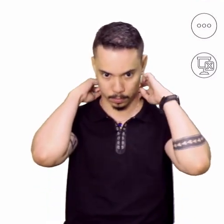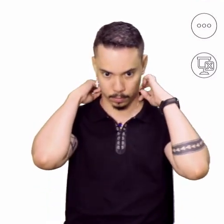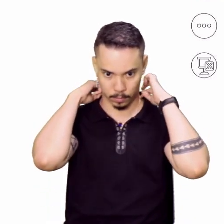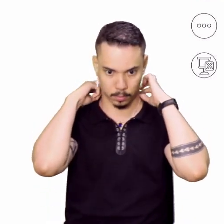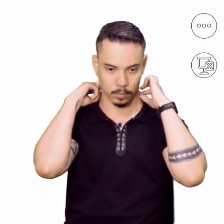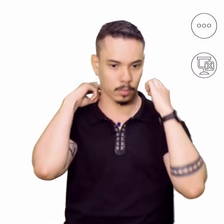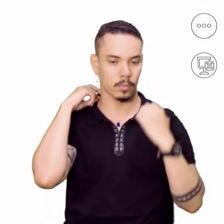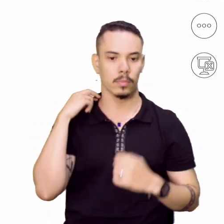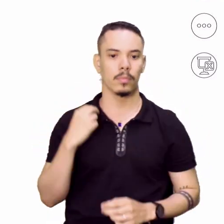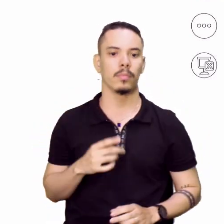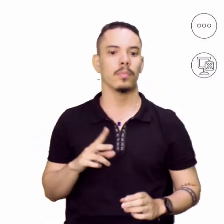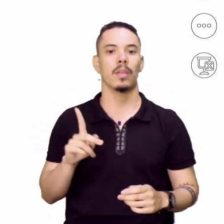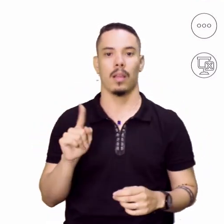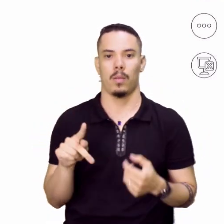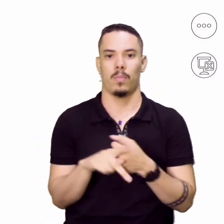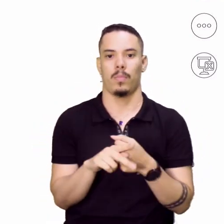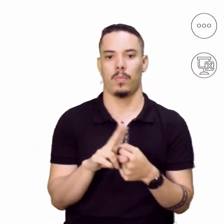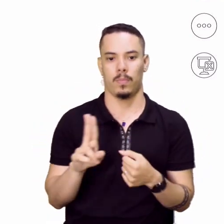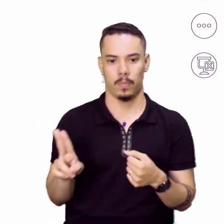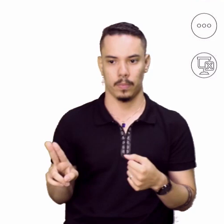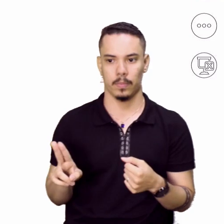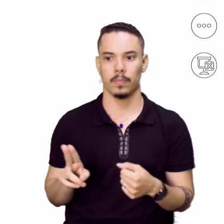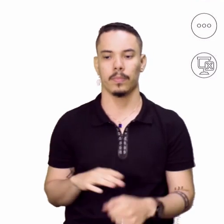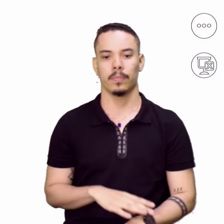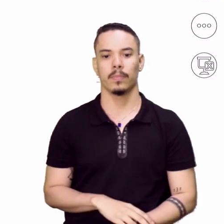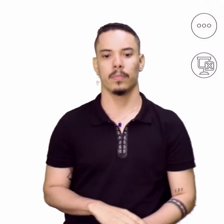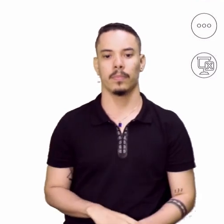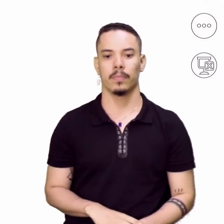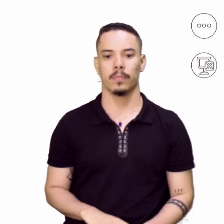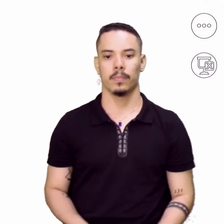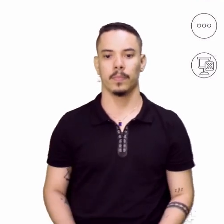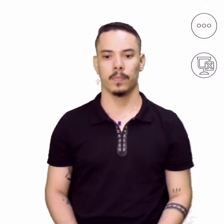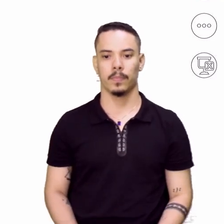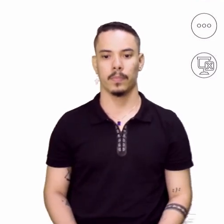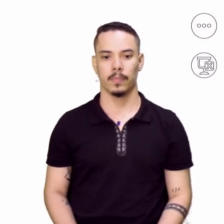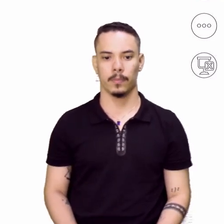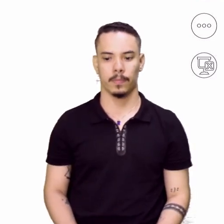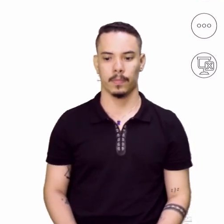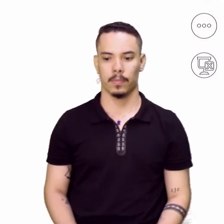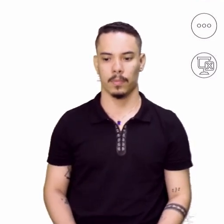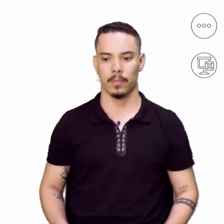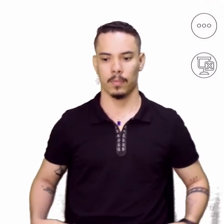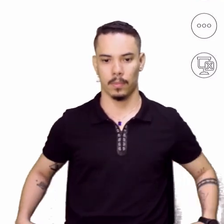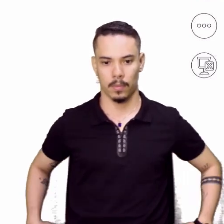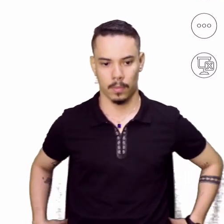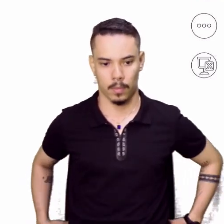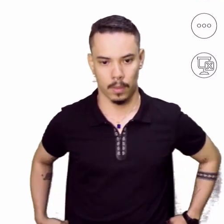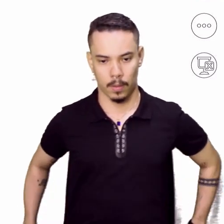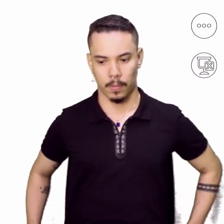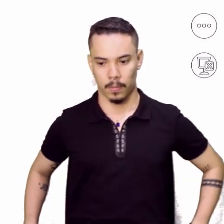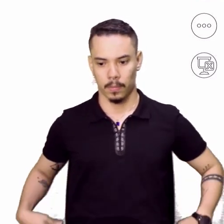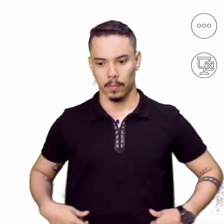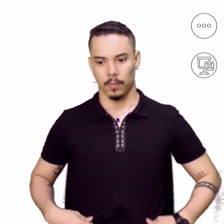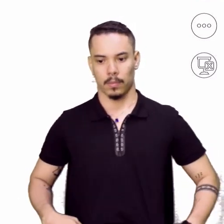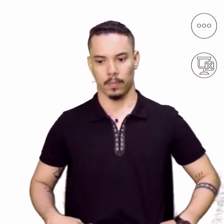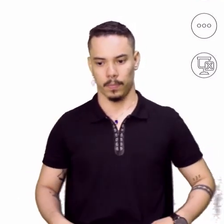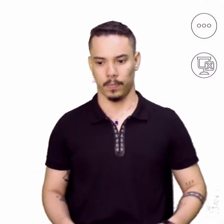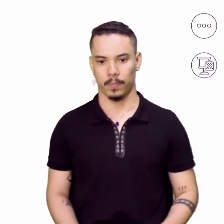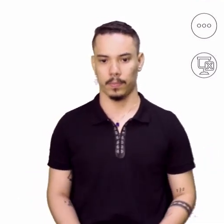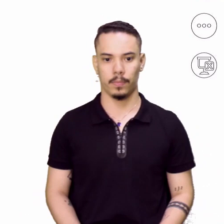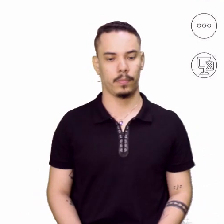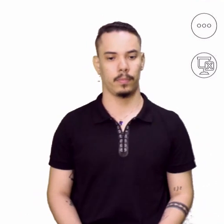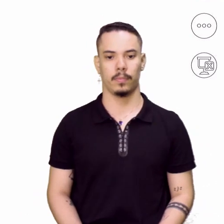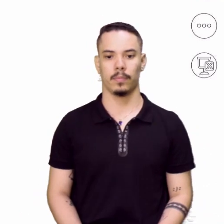interrogativo esse What também trabalha como pronome interrogativo além de pronome relativo né que a gente viu